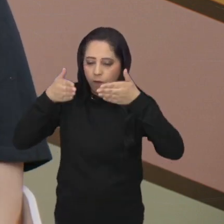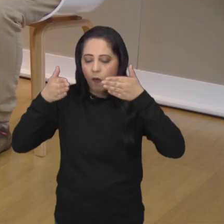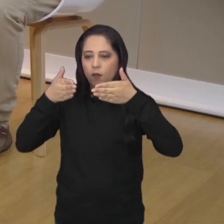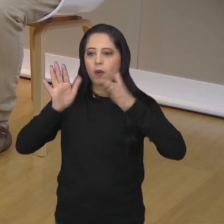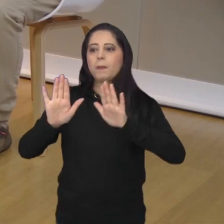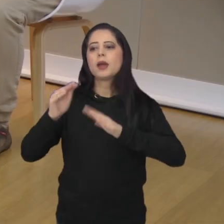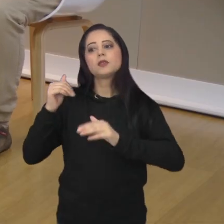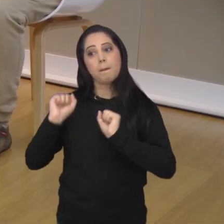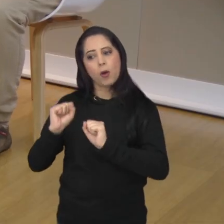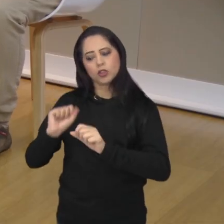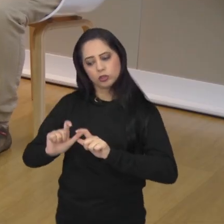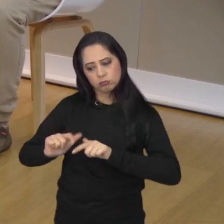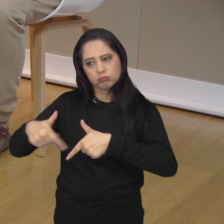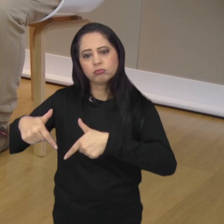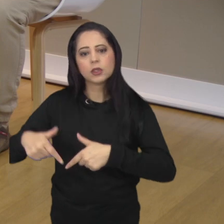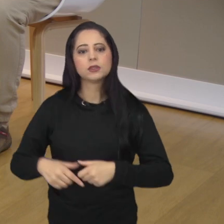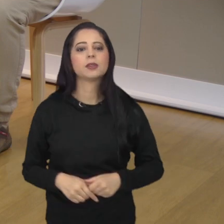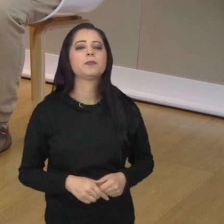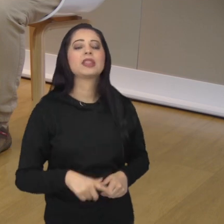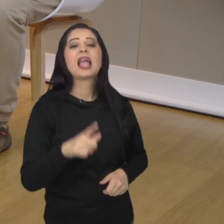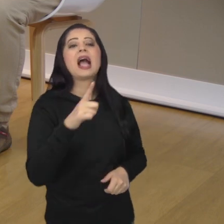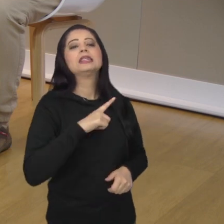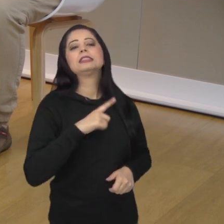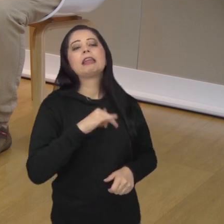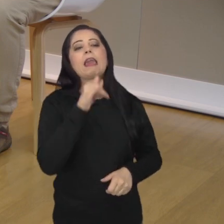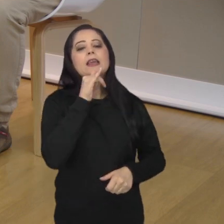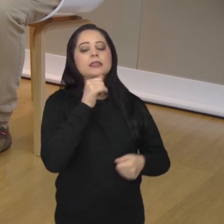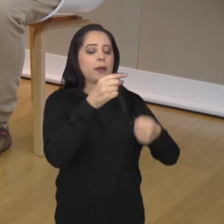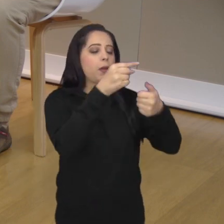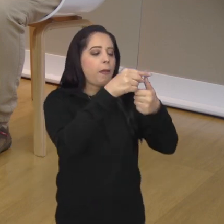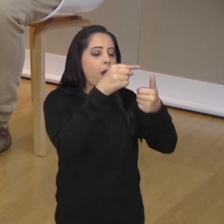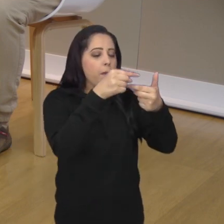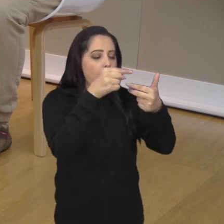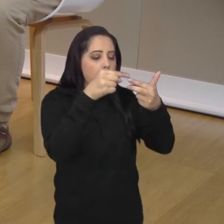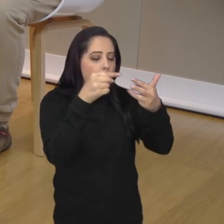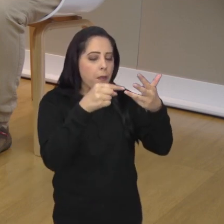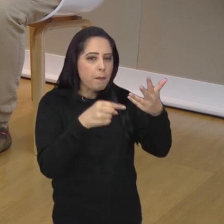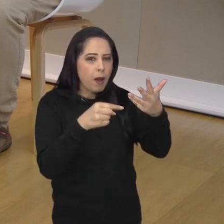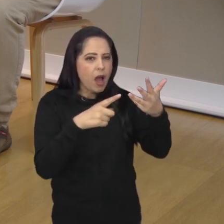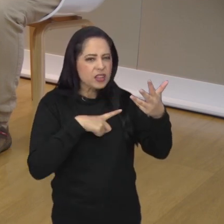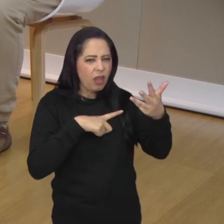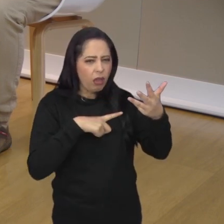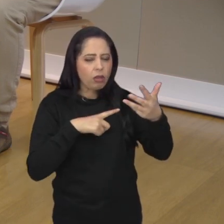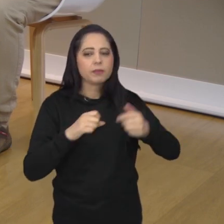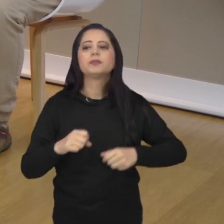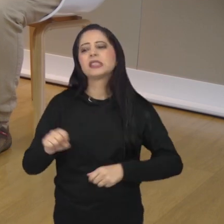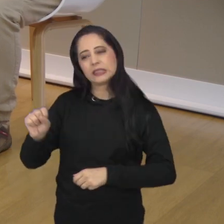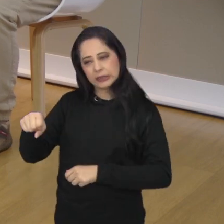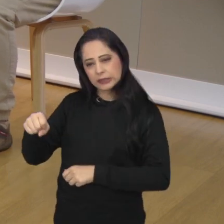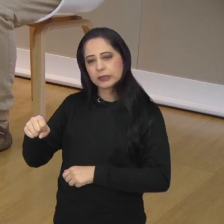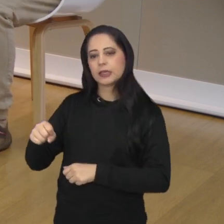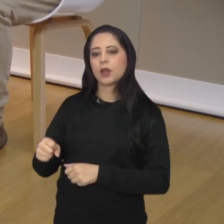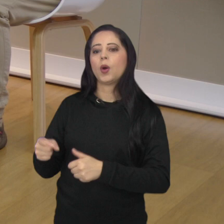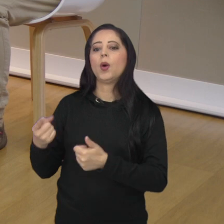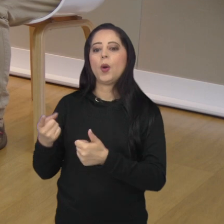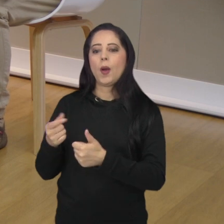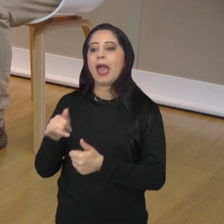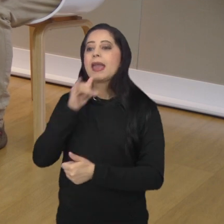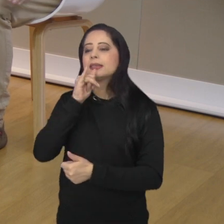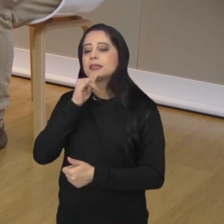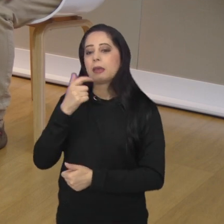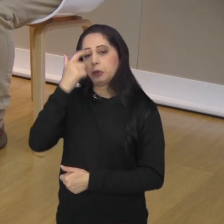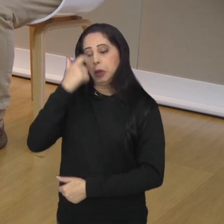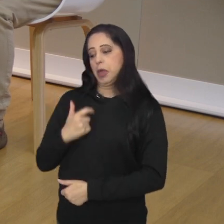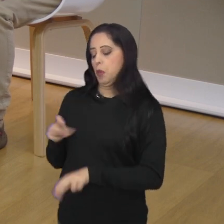te ensinando. Existe um passo a passo? Tipo assim, primeiro passo, se concentra. Isso, é muito simples, né? A gente pode sentar, como eu